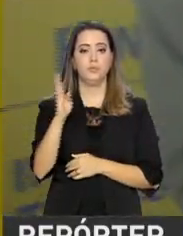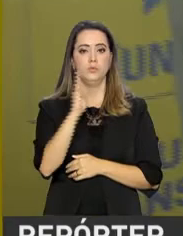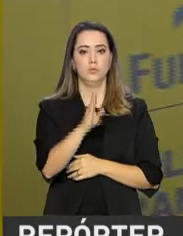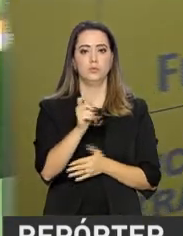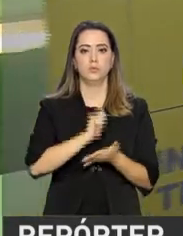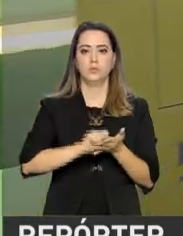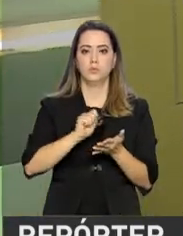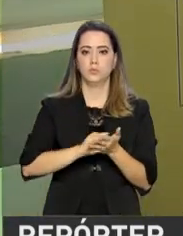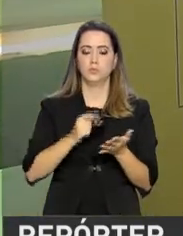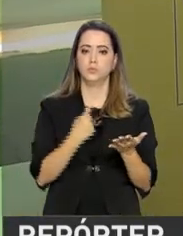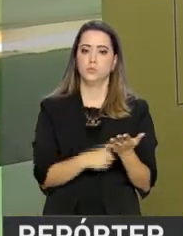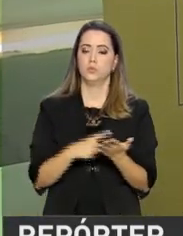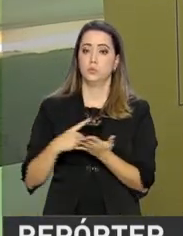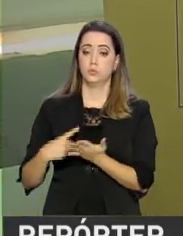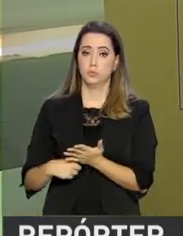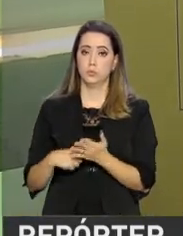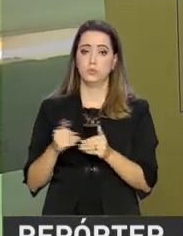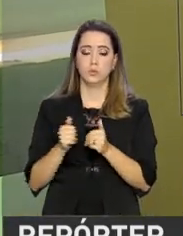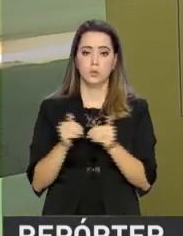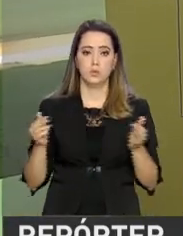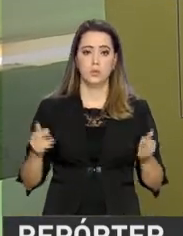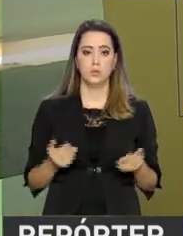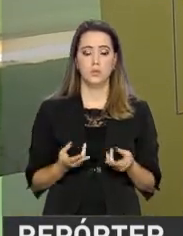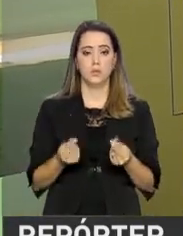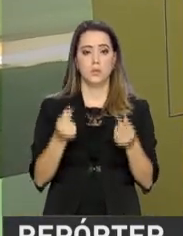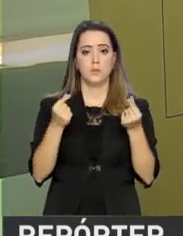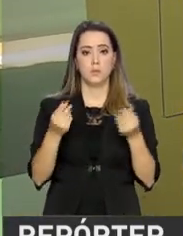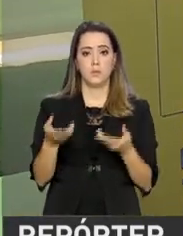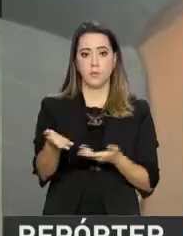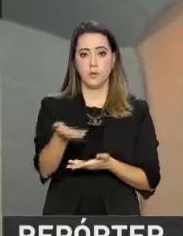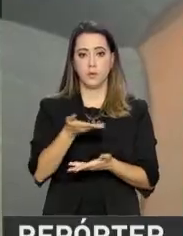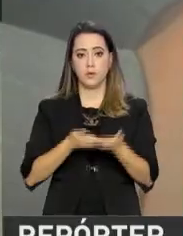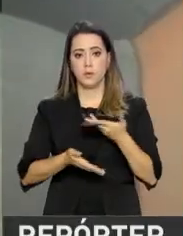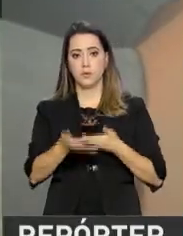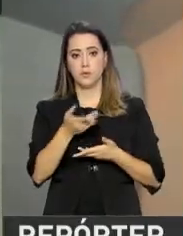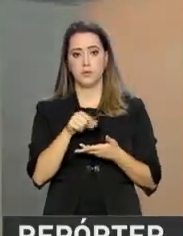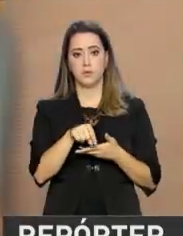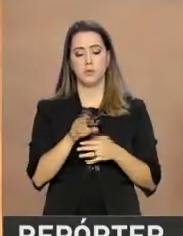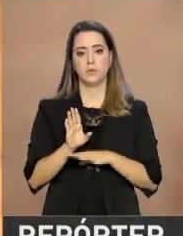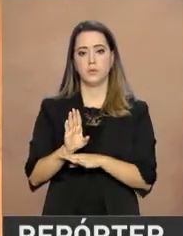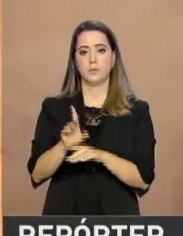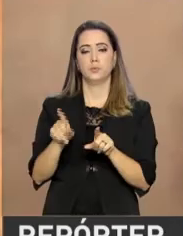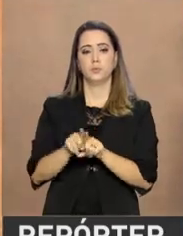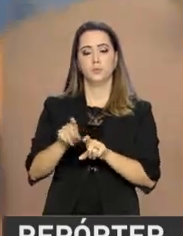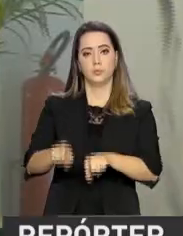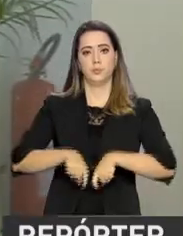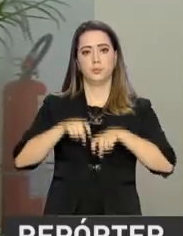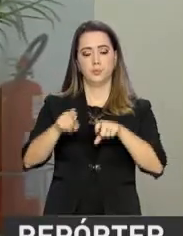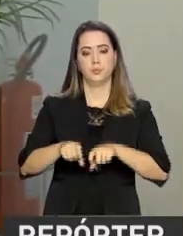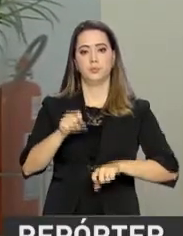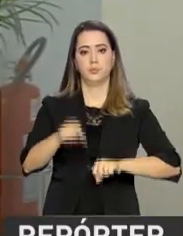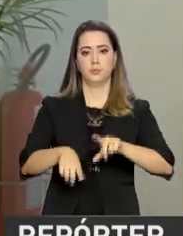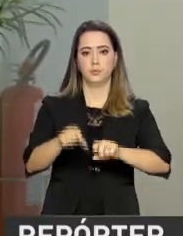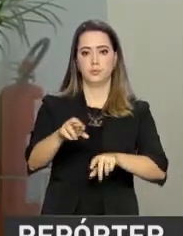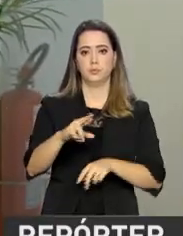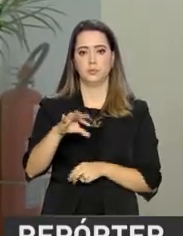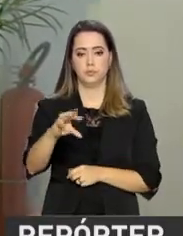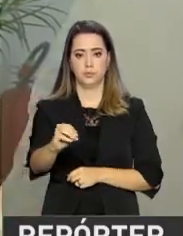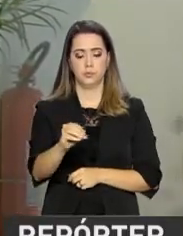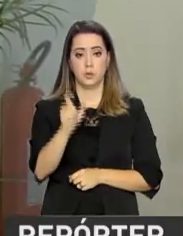assinou um termo de compromisso e vai abrir uma conta para receber recursos destinados ao Plantadores de Rios. A partir